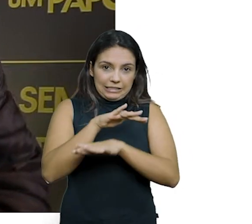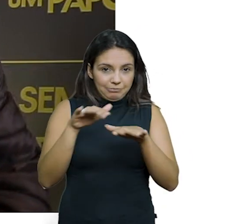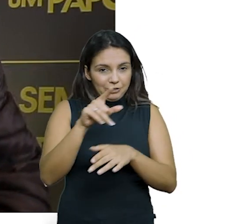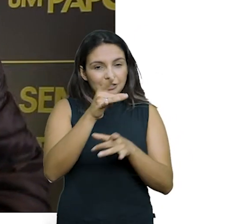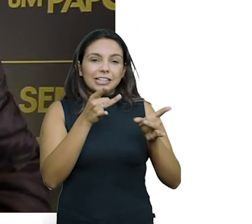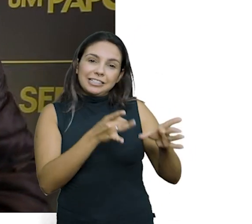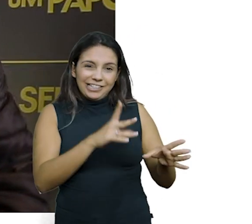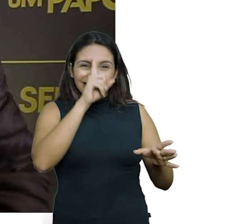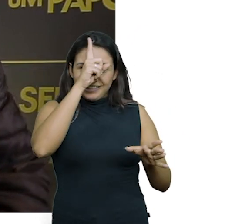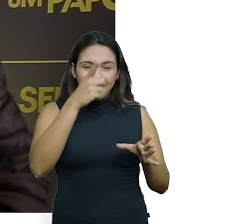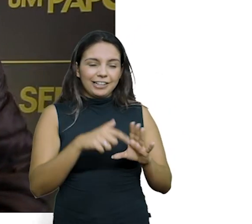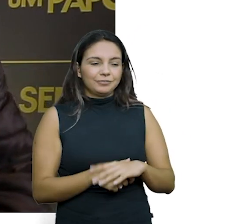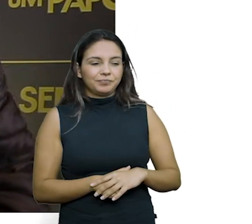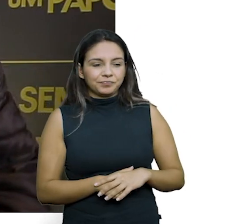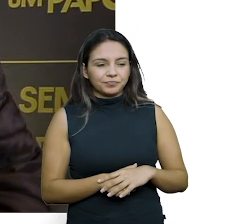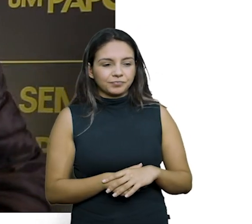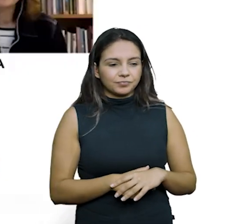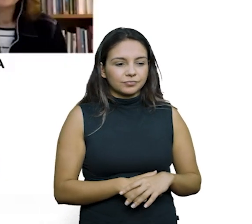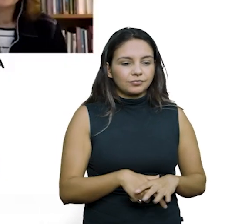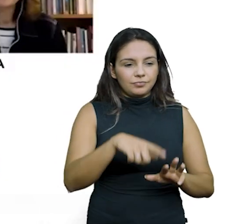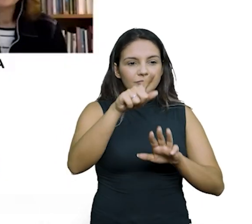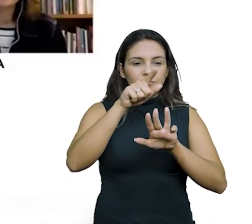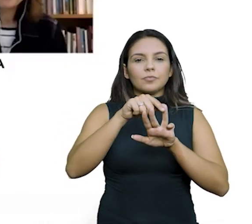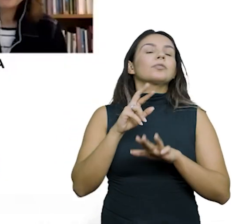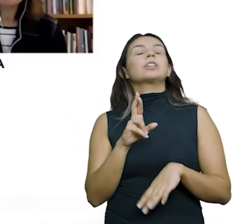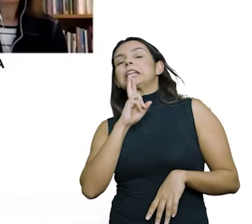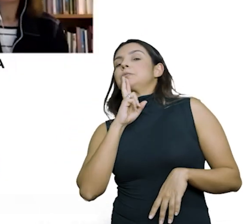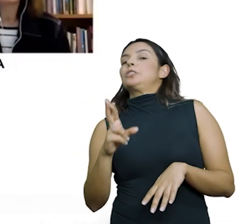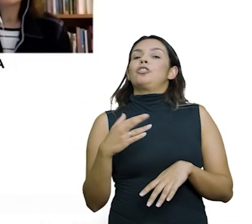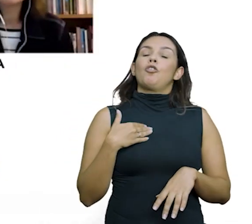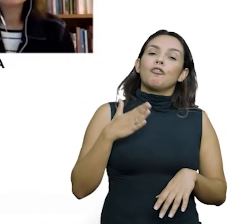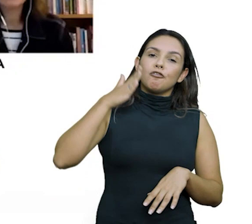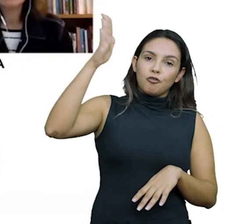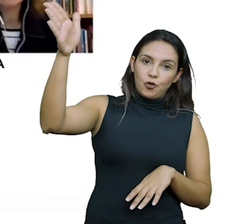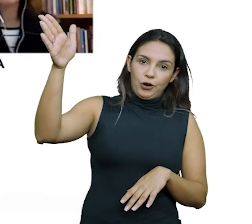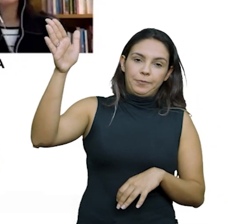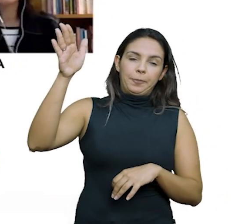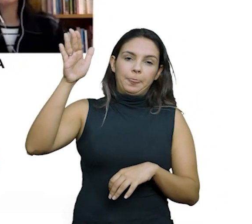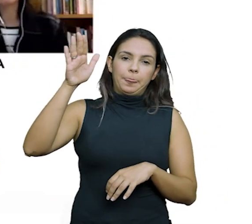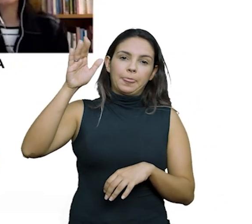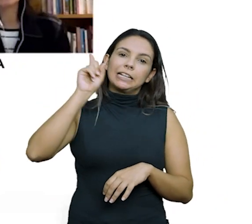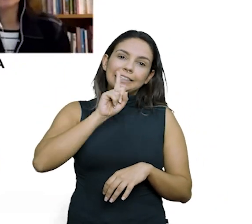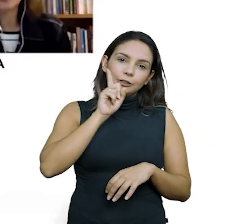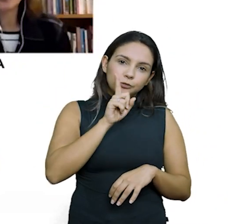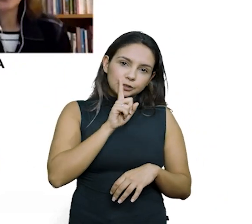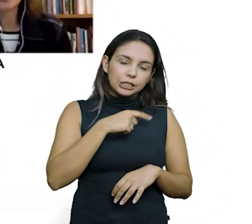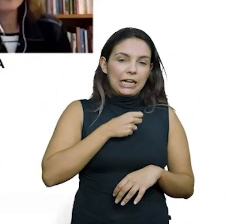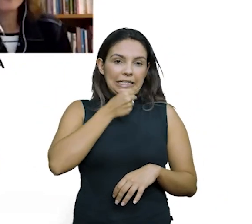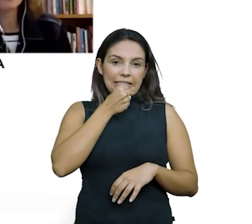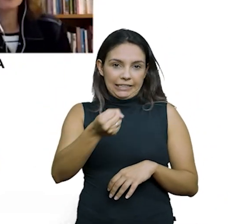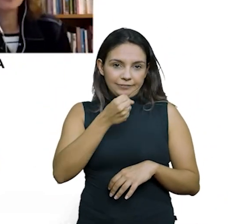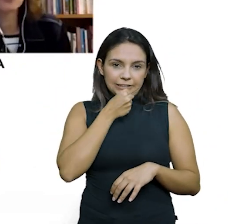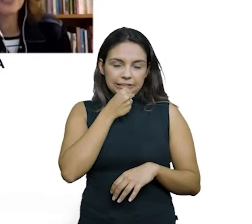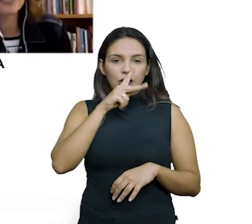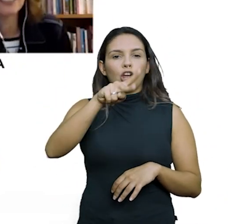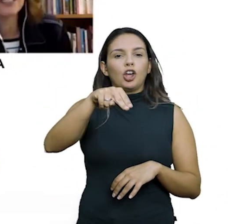mas acabou desistindo da ideia. Pois é, eu cheguei aí a Nova York, entrevistei um professor